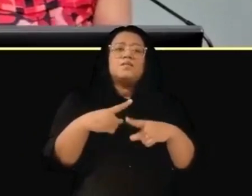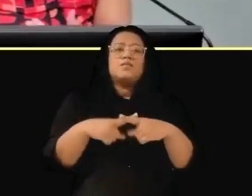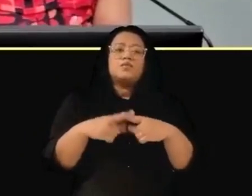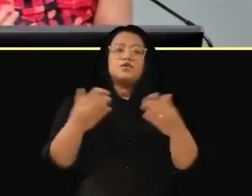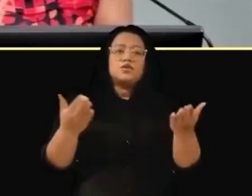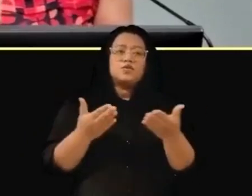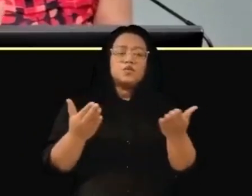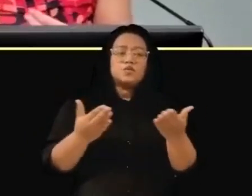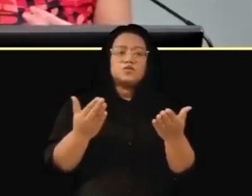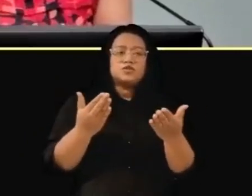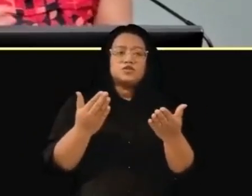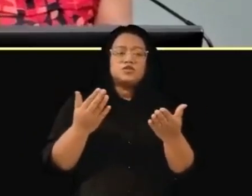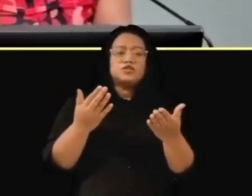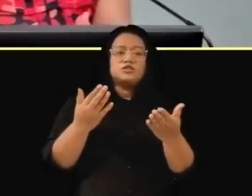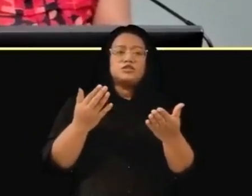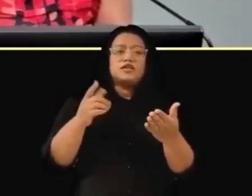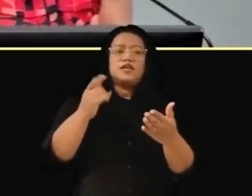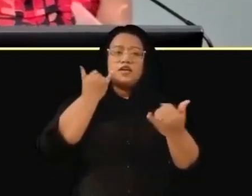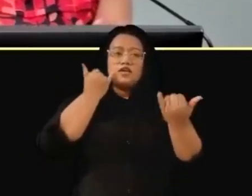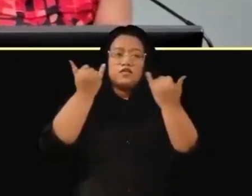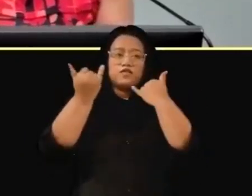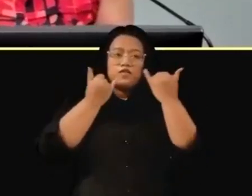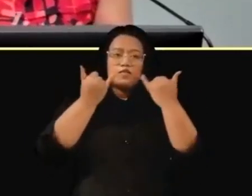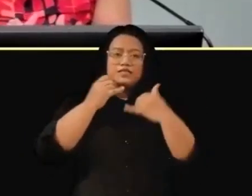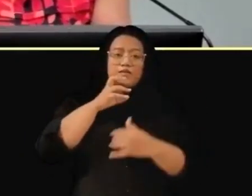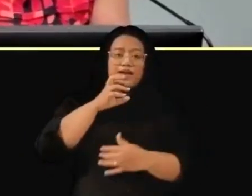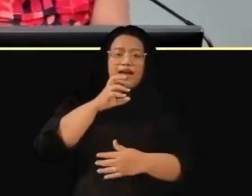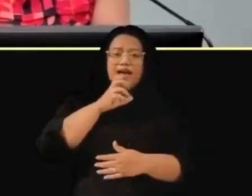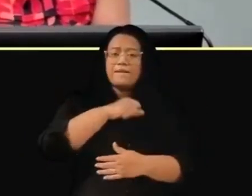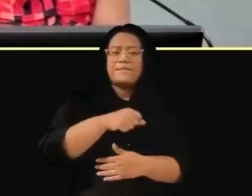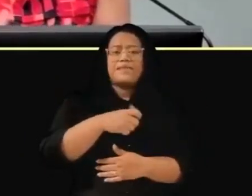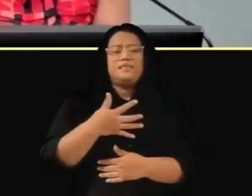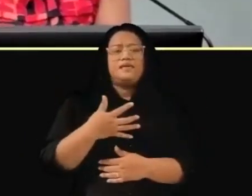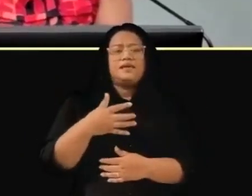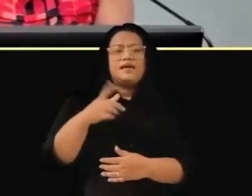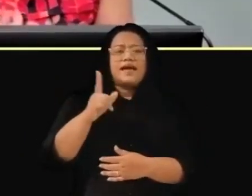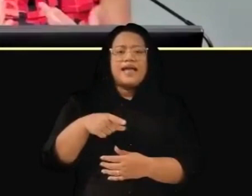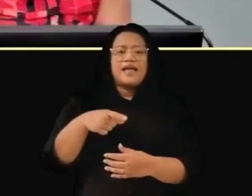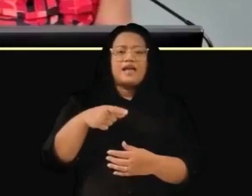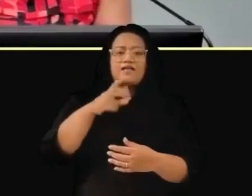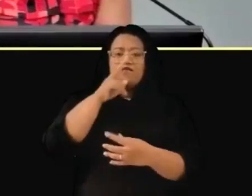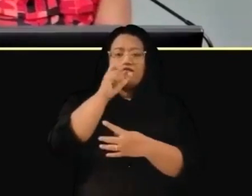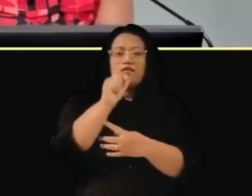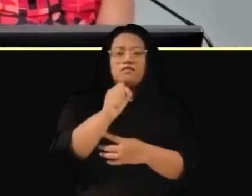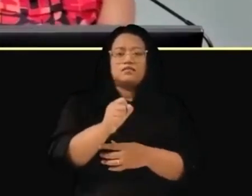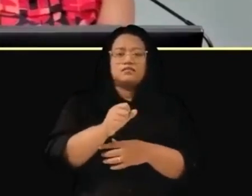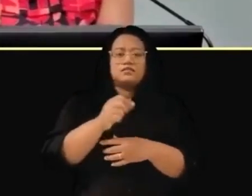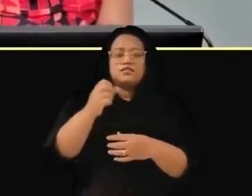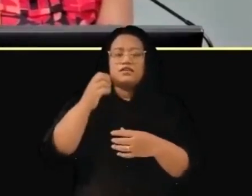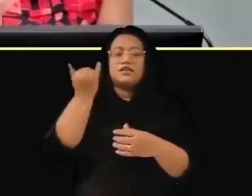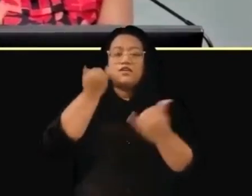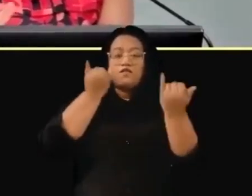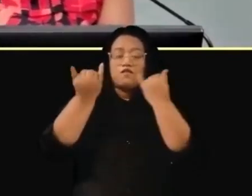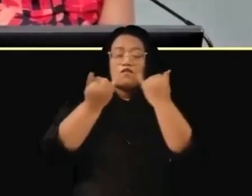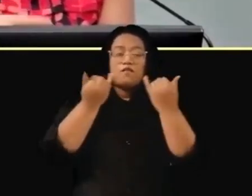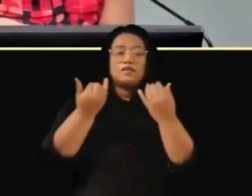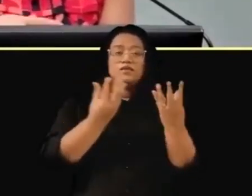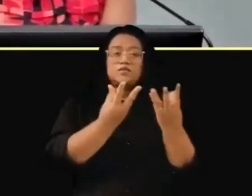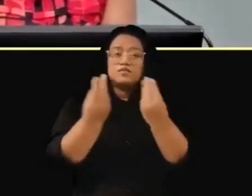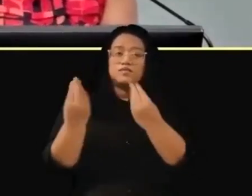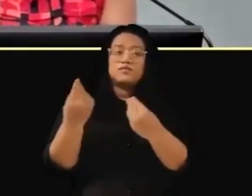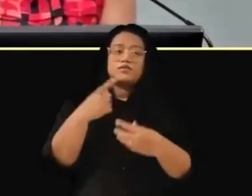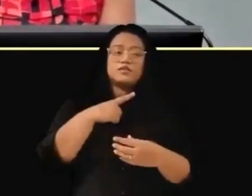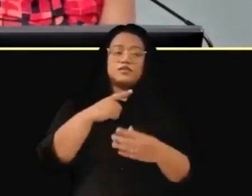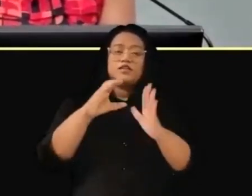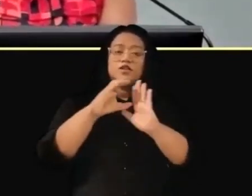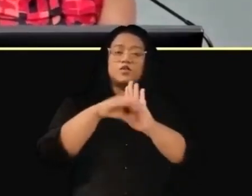a informação é muito mais fluida, é mais rápida, é mais intensa, é mais abundante, e os grandes conceitos eles